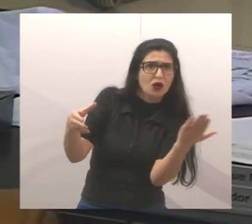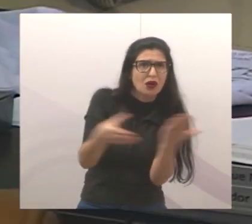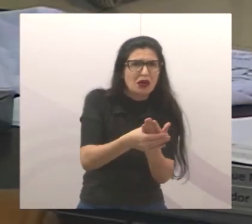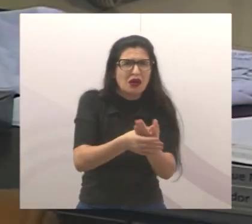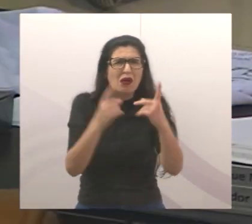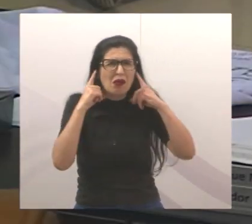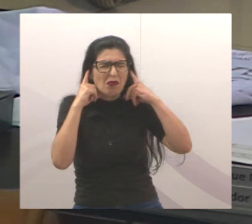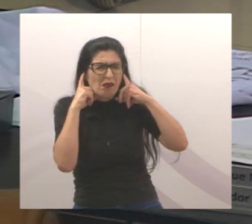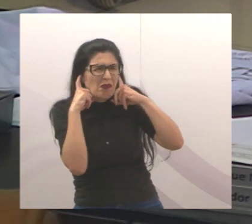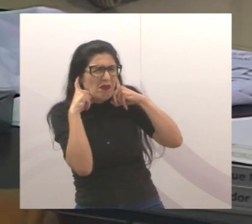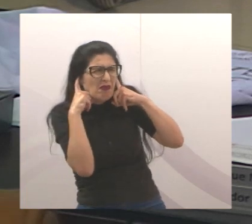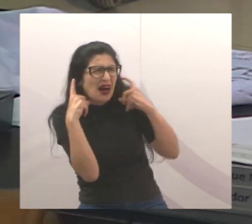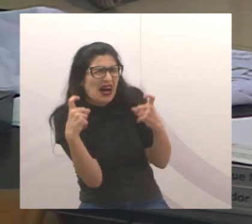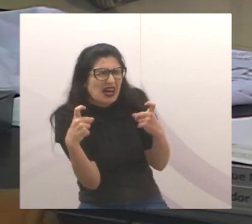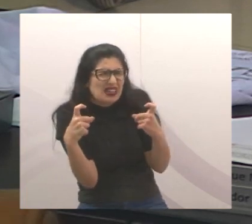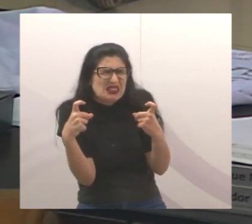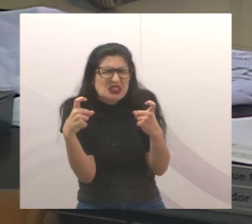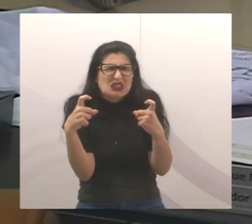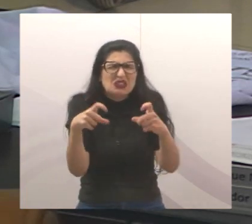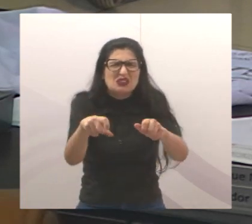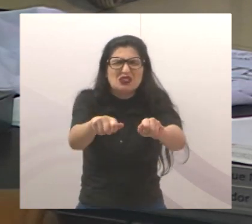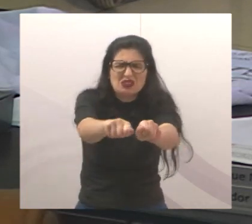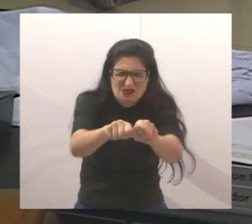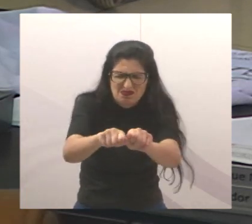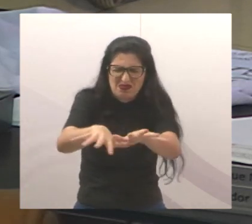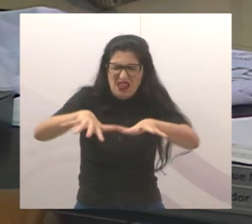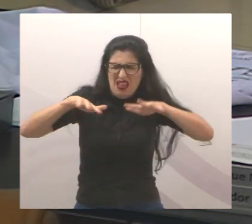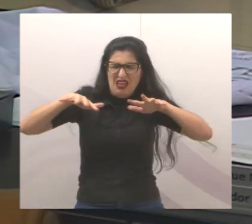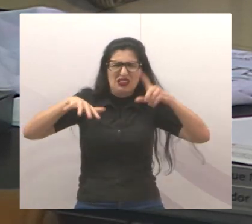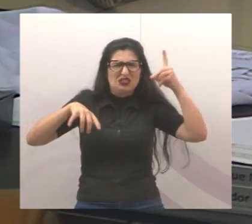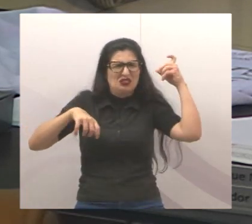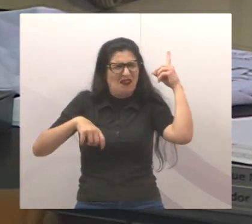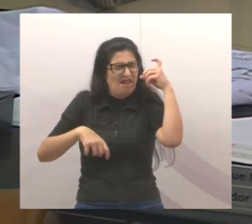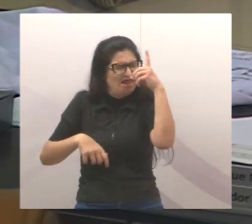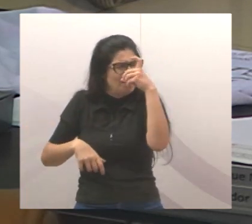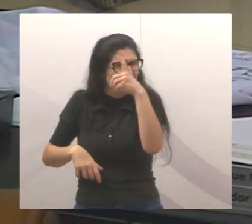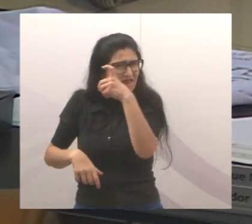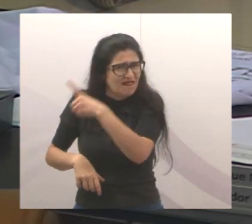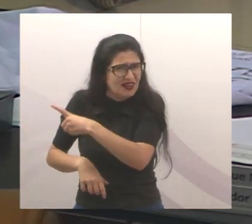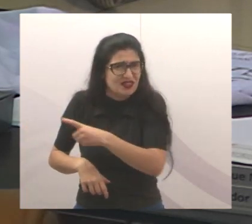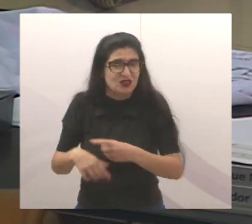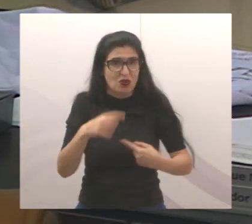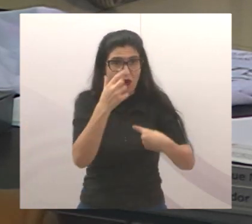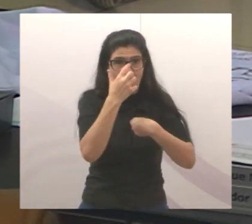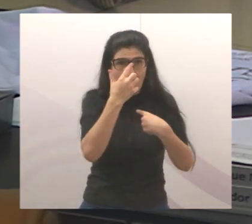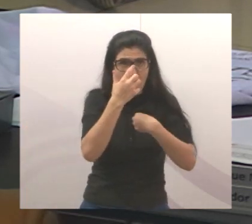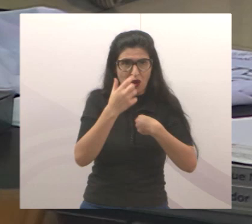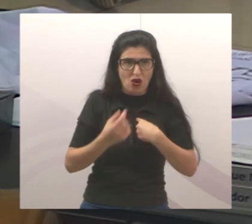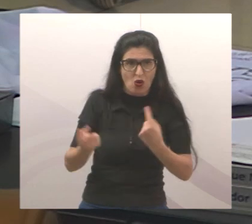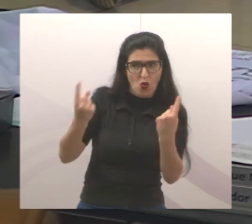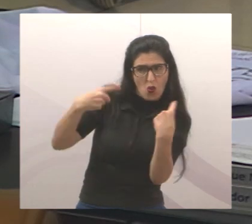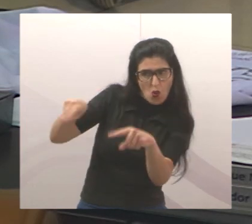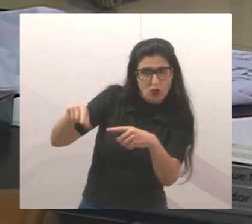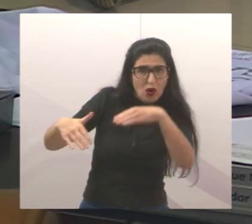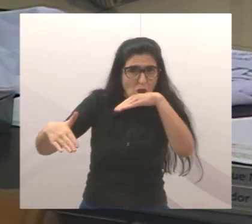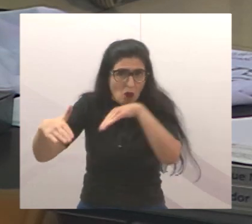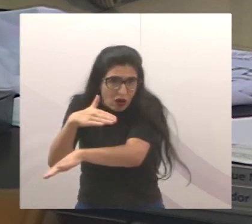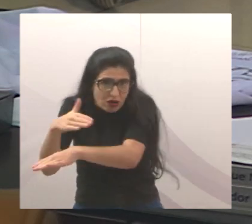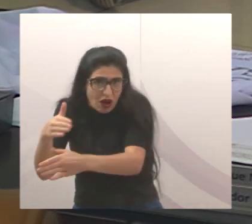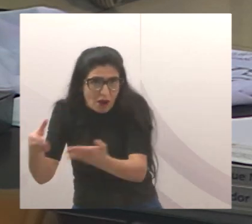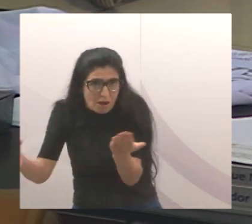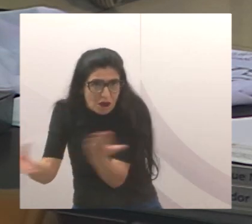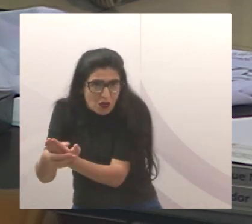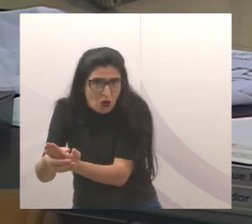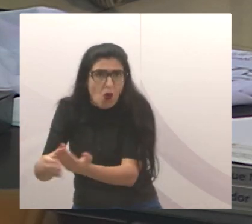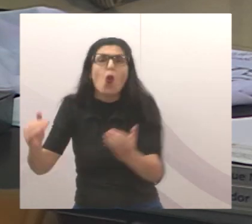muito grande, fica difícil. Sim. Eu sou contra o arquivamento